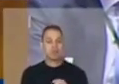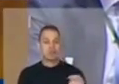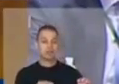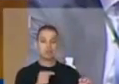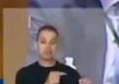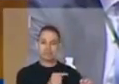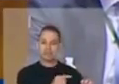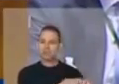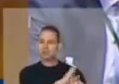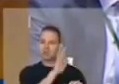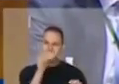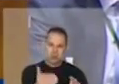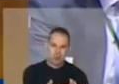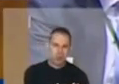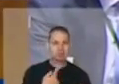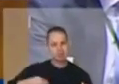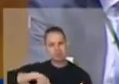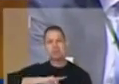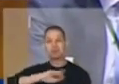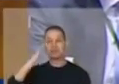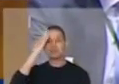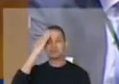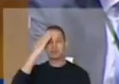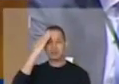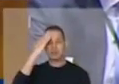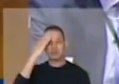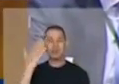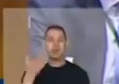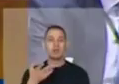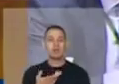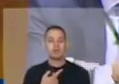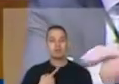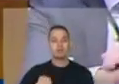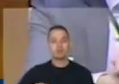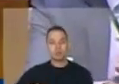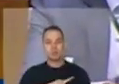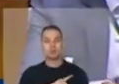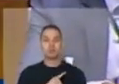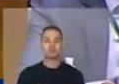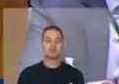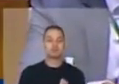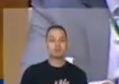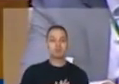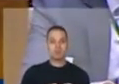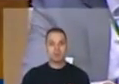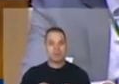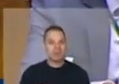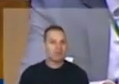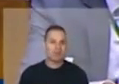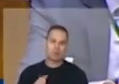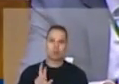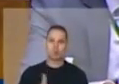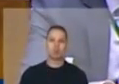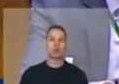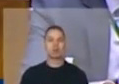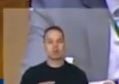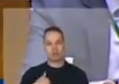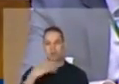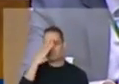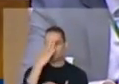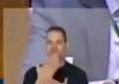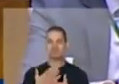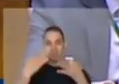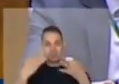esquerda, todos nós sabemos que não é esse Estado que nós chegamos aqui para defender. Tenho